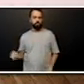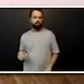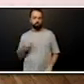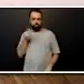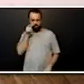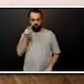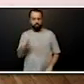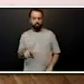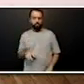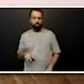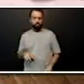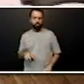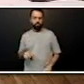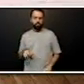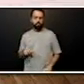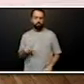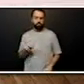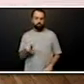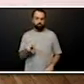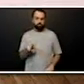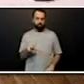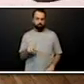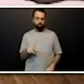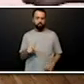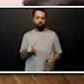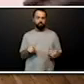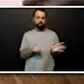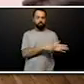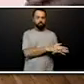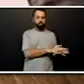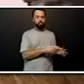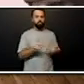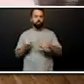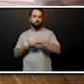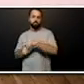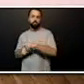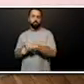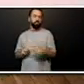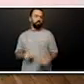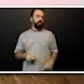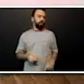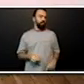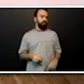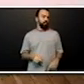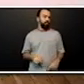Vejam, mesmo número, sinais opostos.